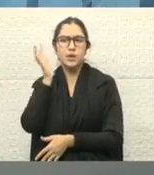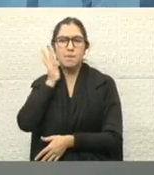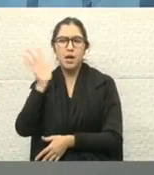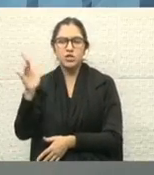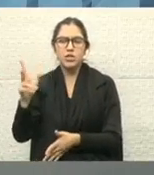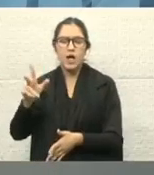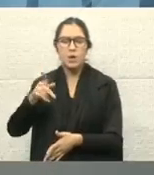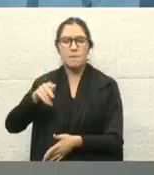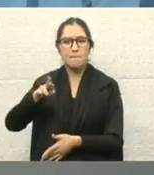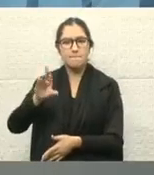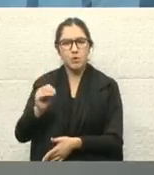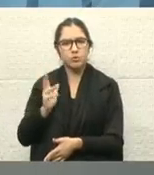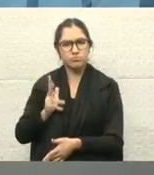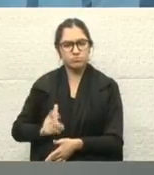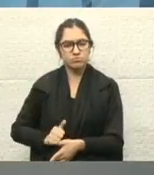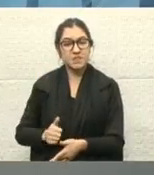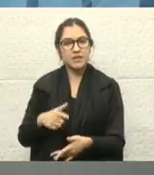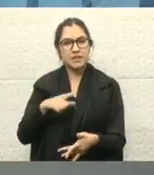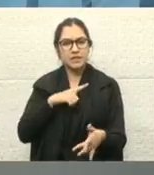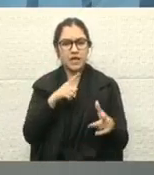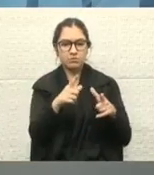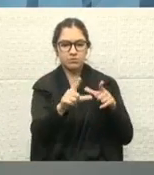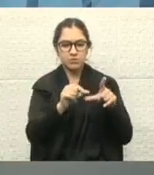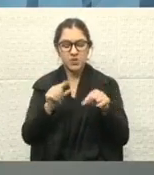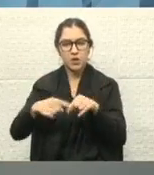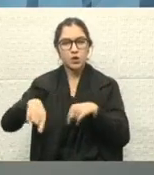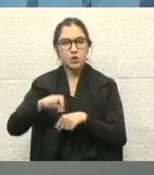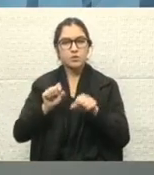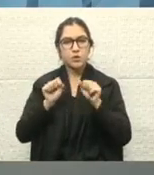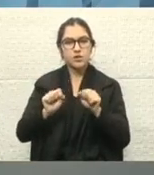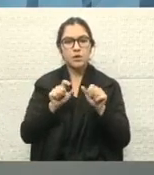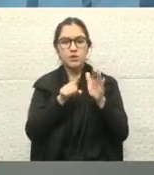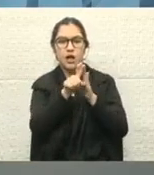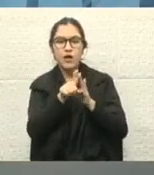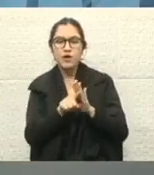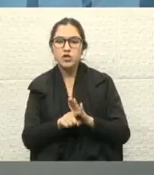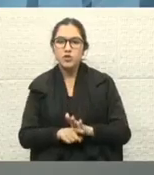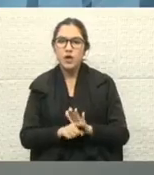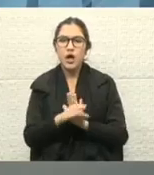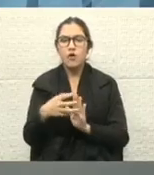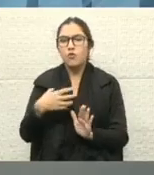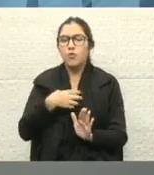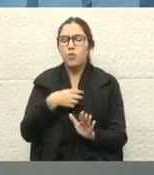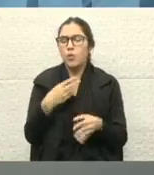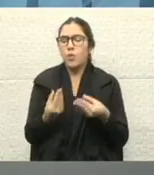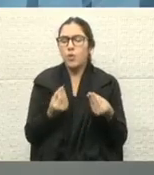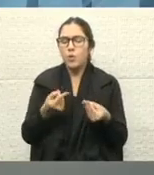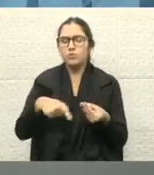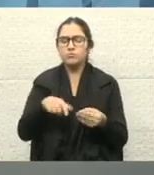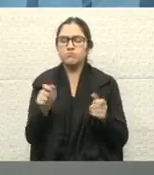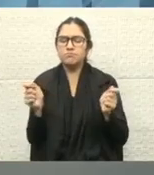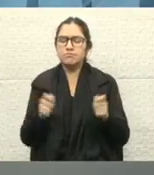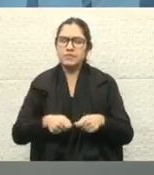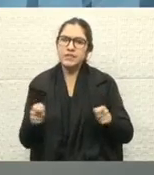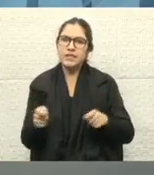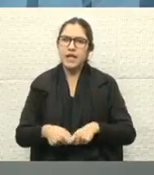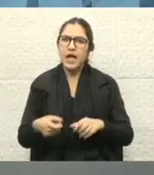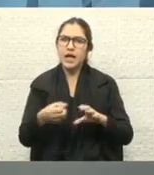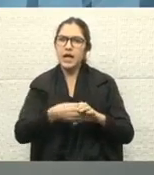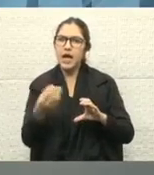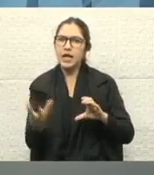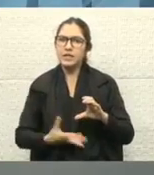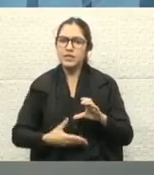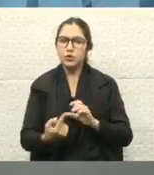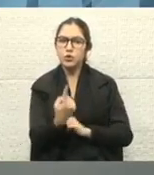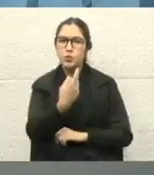imaginários puros. E com essa classificação, nós podemos investigar condições que possibilitem a